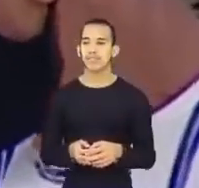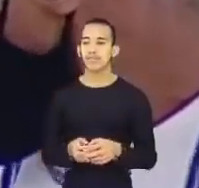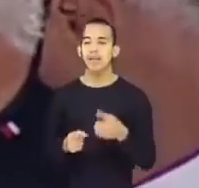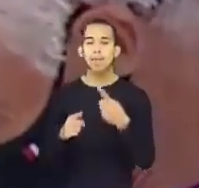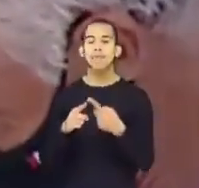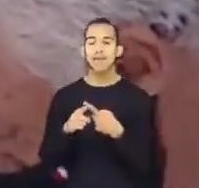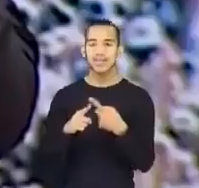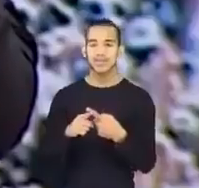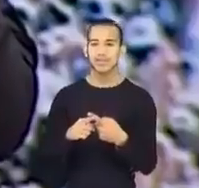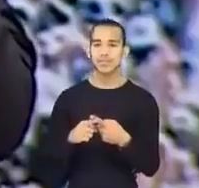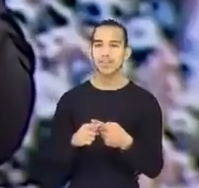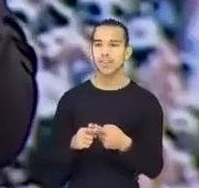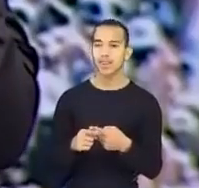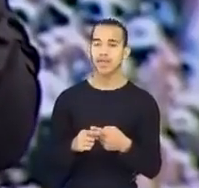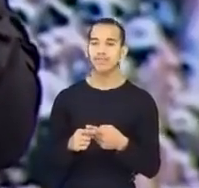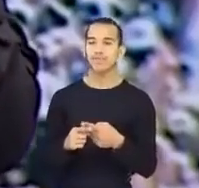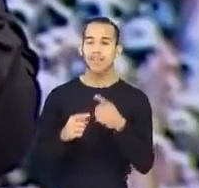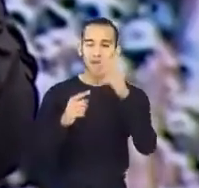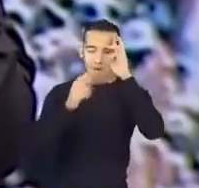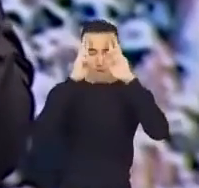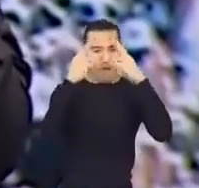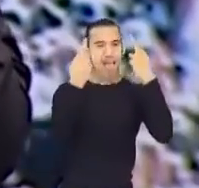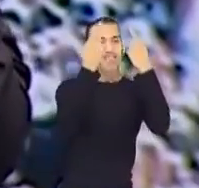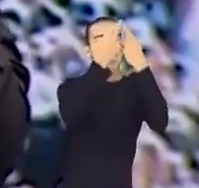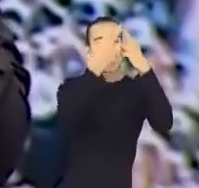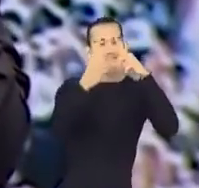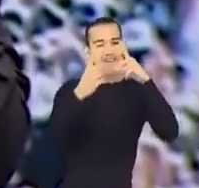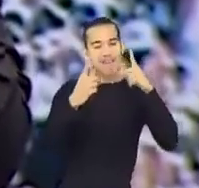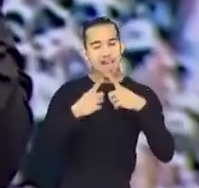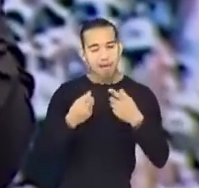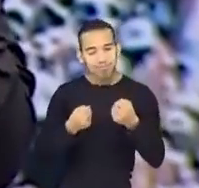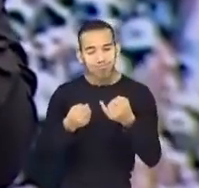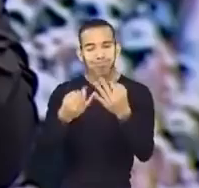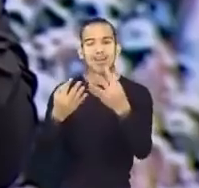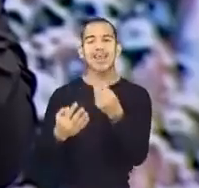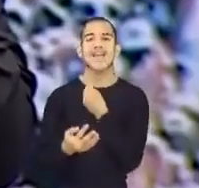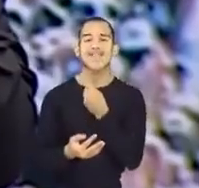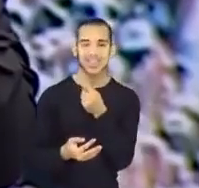Porque o Redentor se manifestou finalmente.